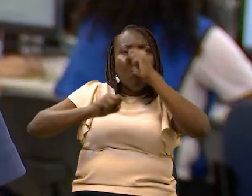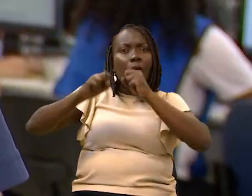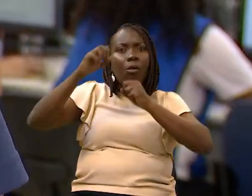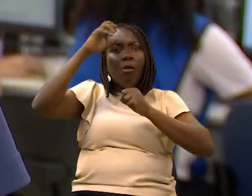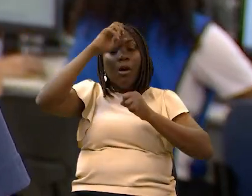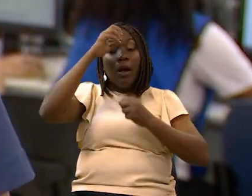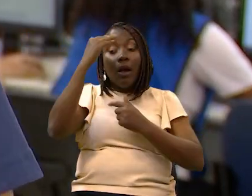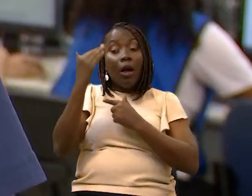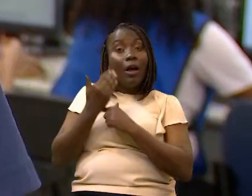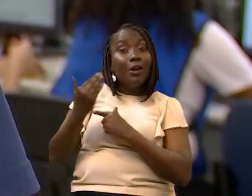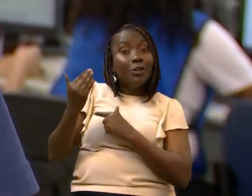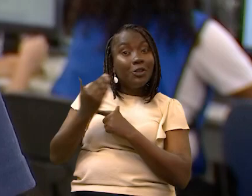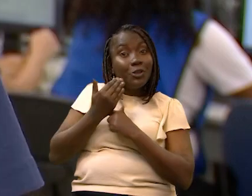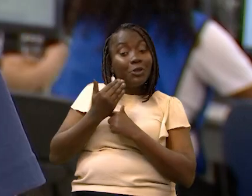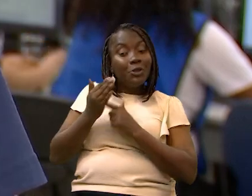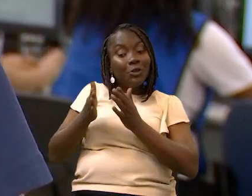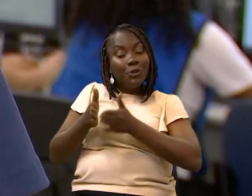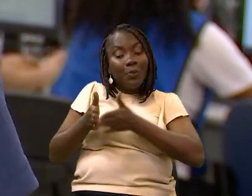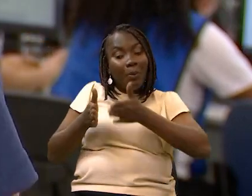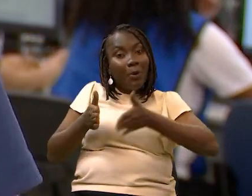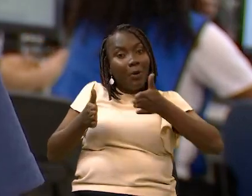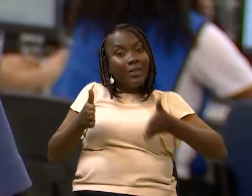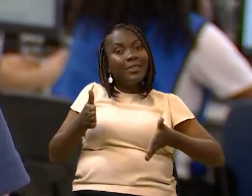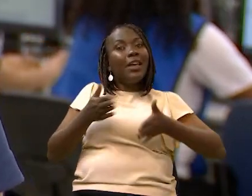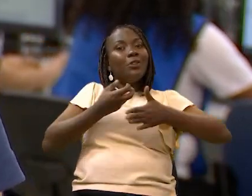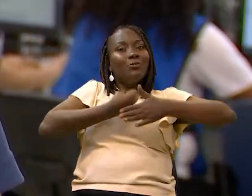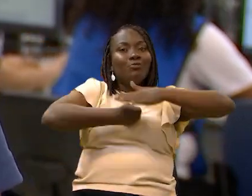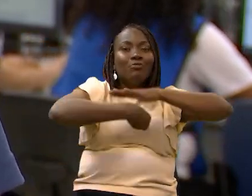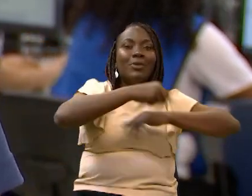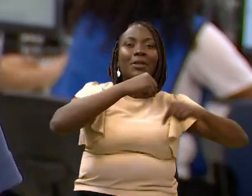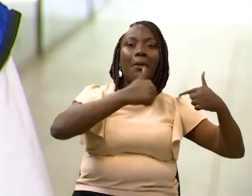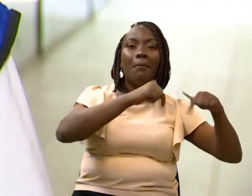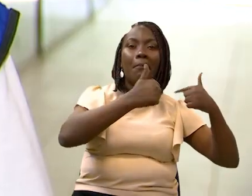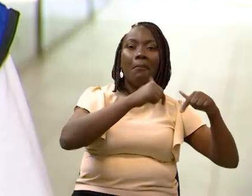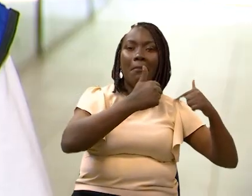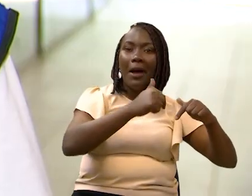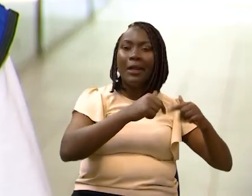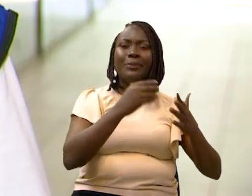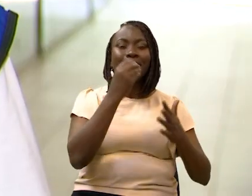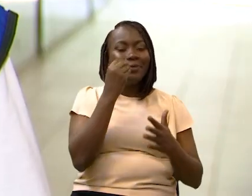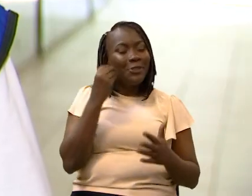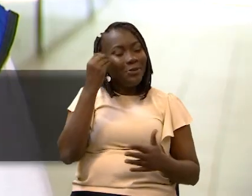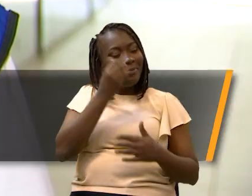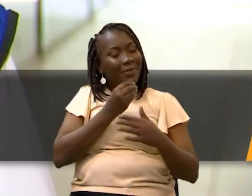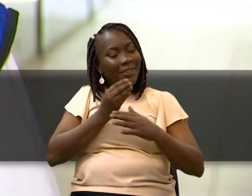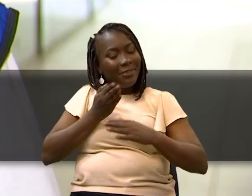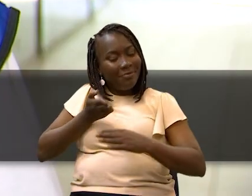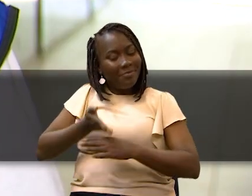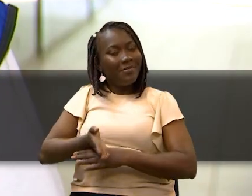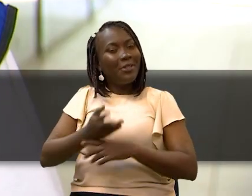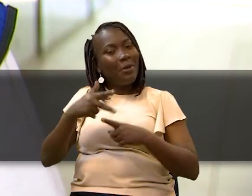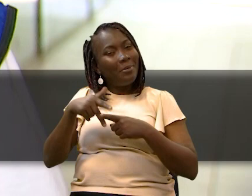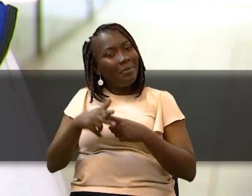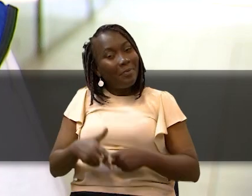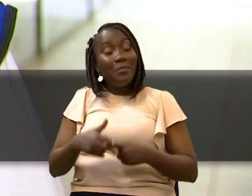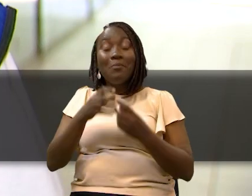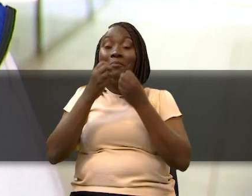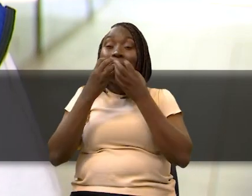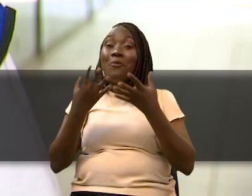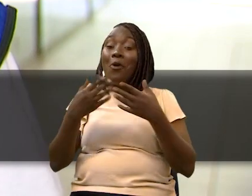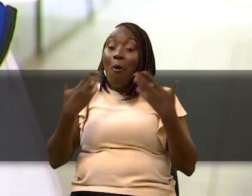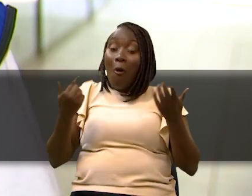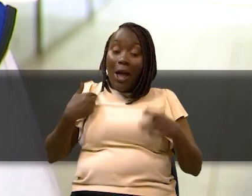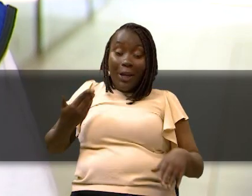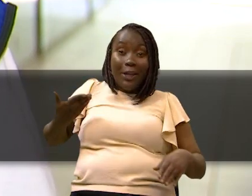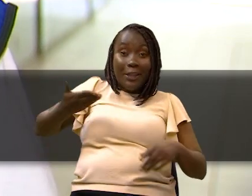possam auxiliá-lo nesse processo de inserção ao mundo do trabalho. Essa experiência de me passar pela oficina é muito boa, porque quando eu entrei